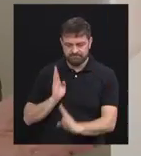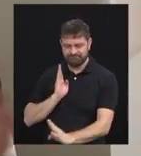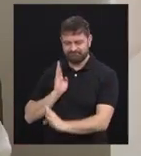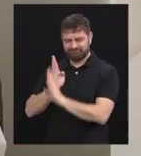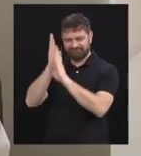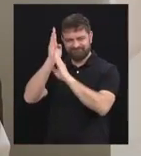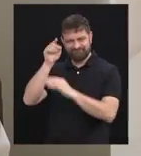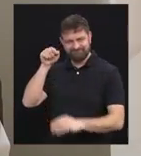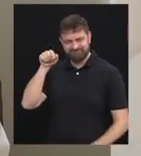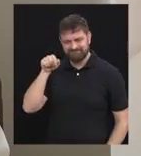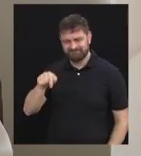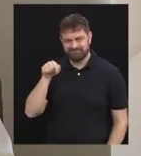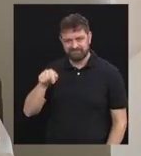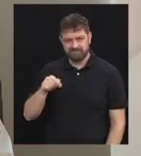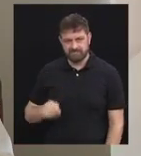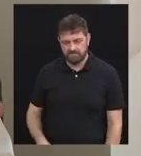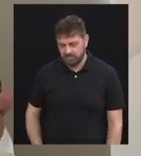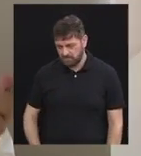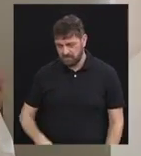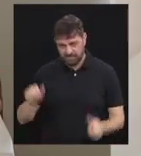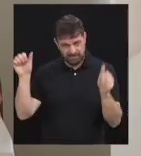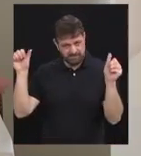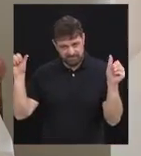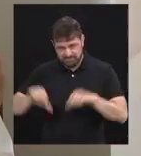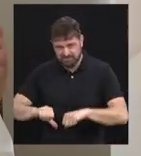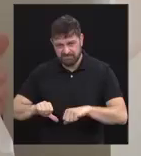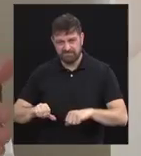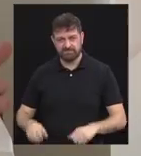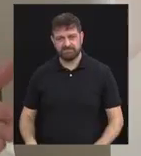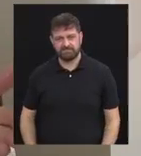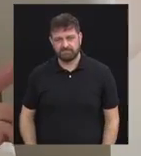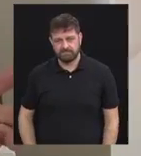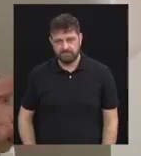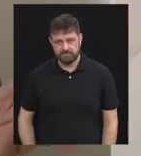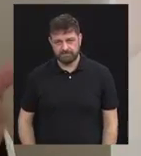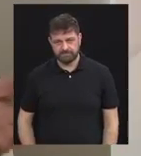que o grande